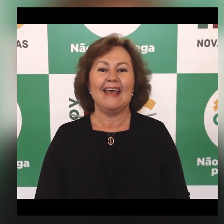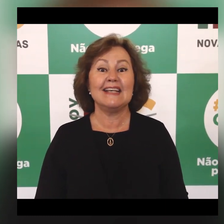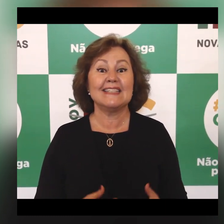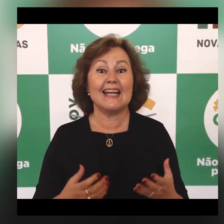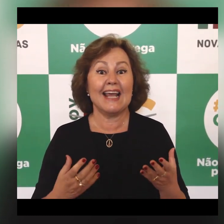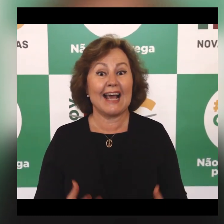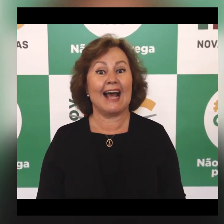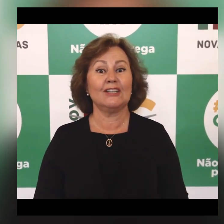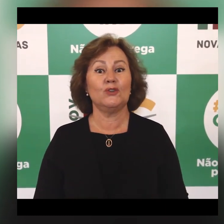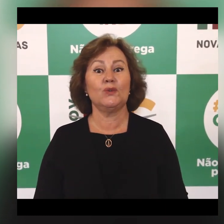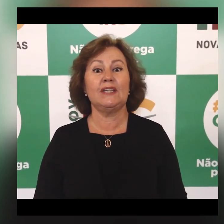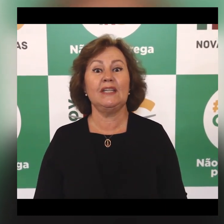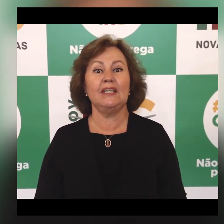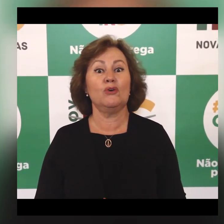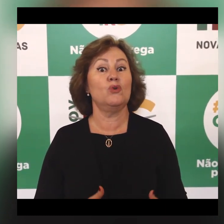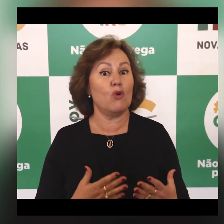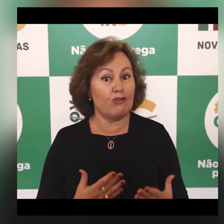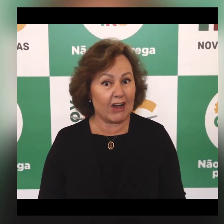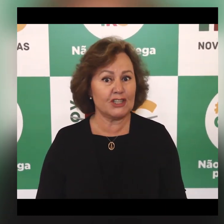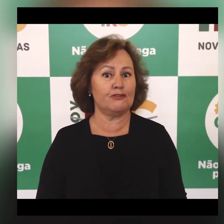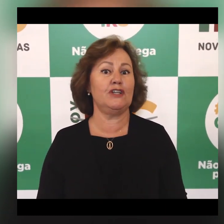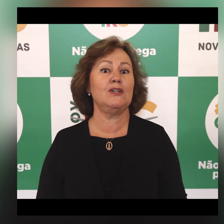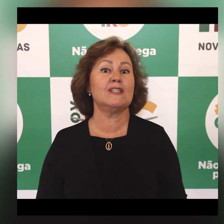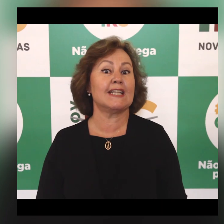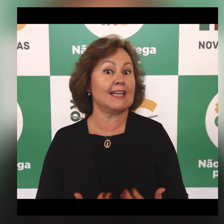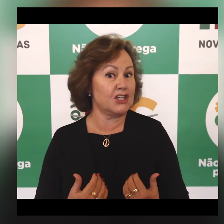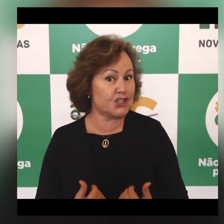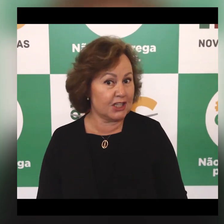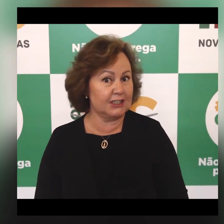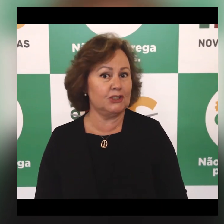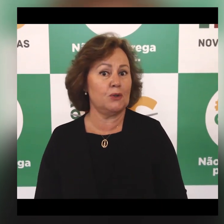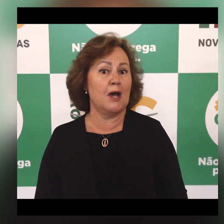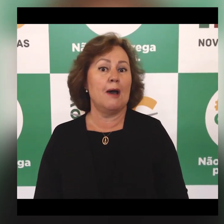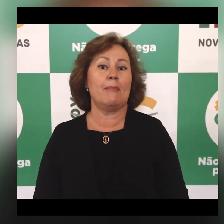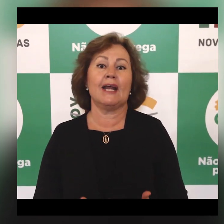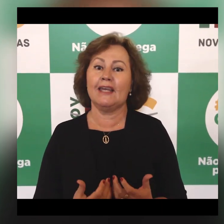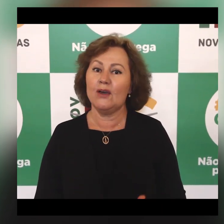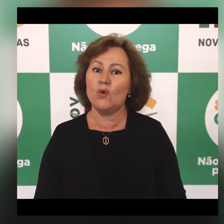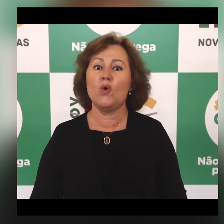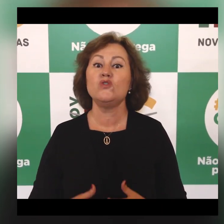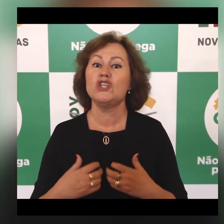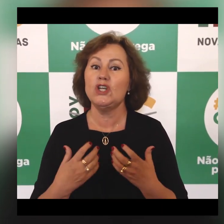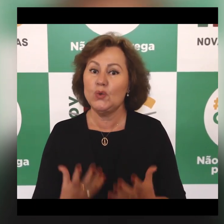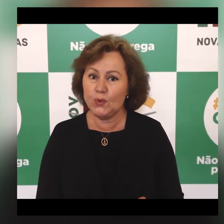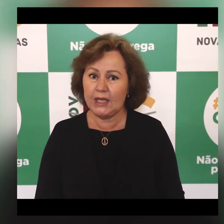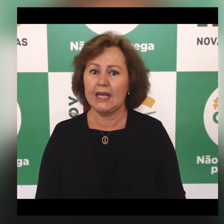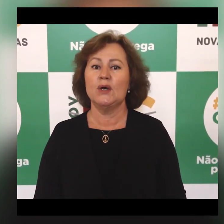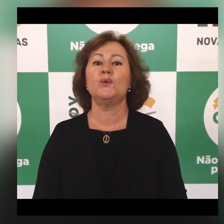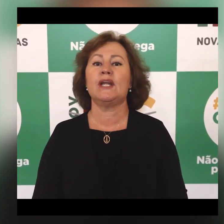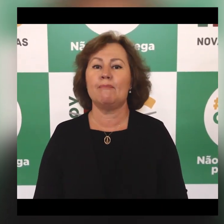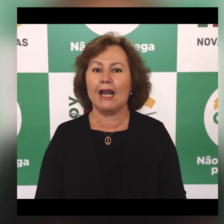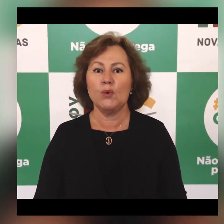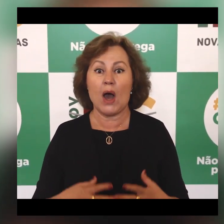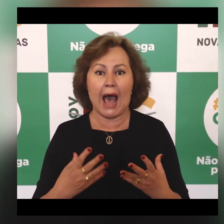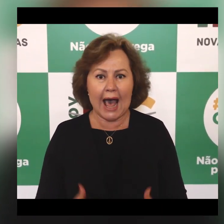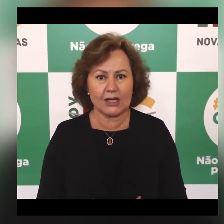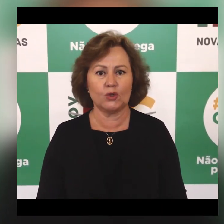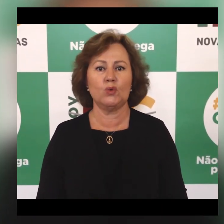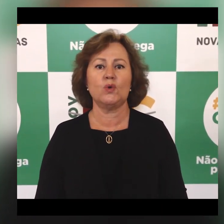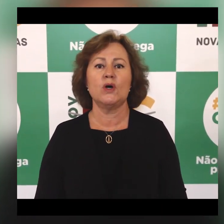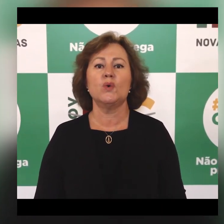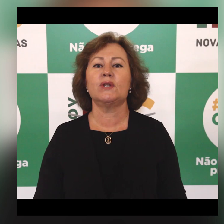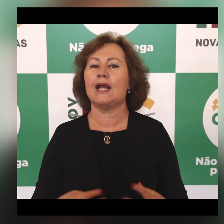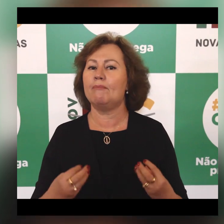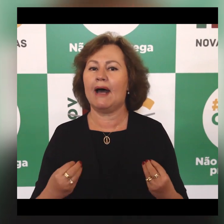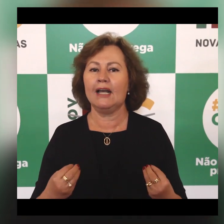principalmente, este legado que o Covarte Filho está deixando para que eu continue o trabalho